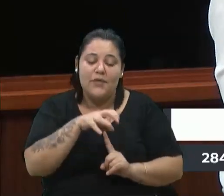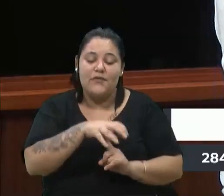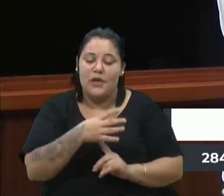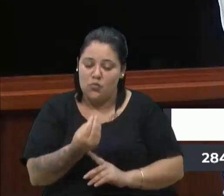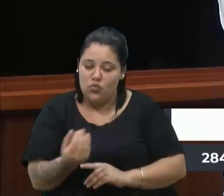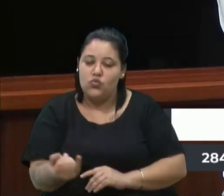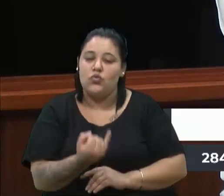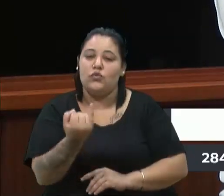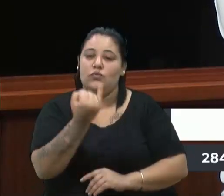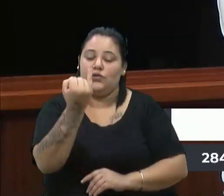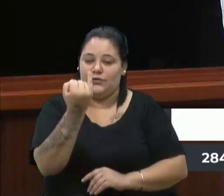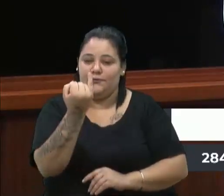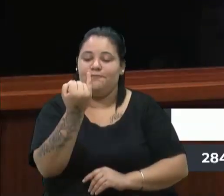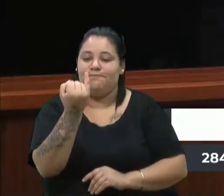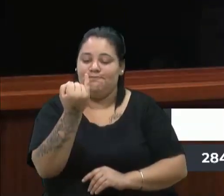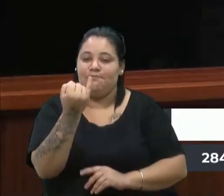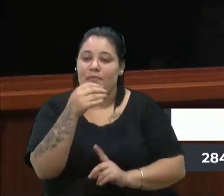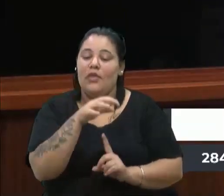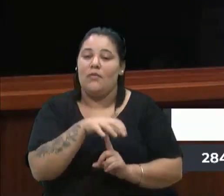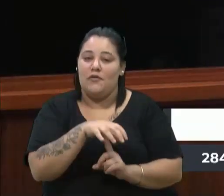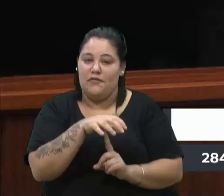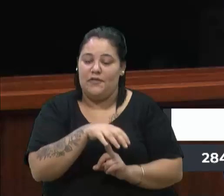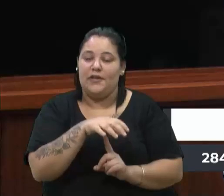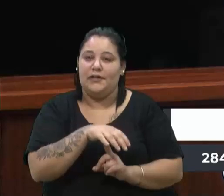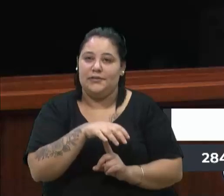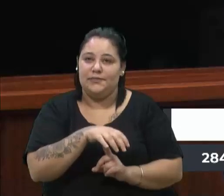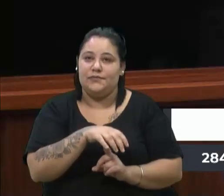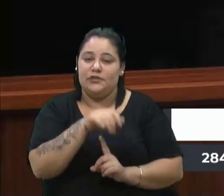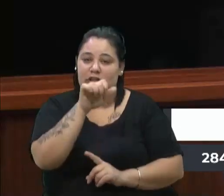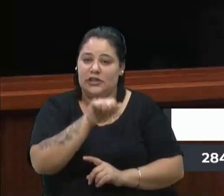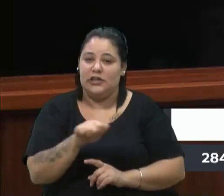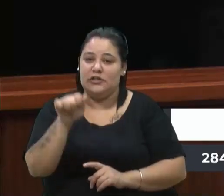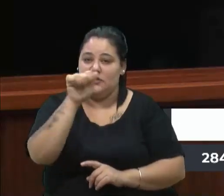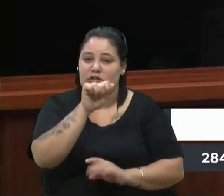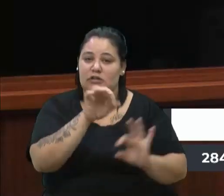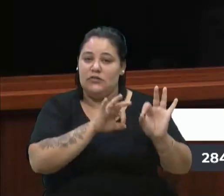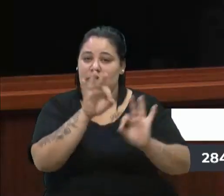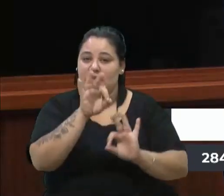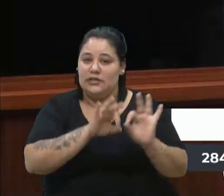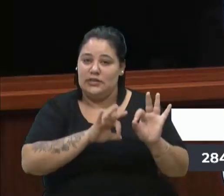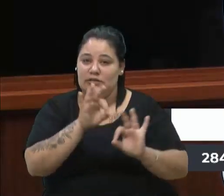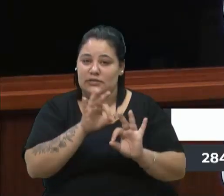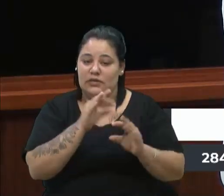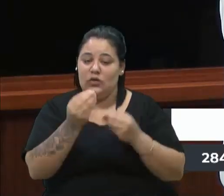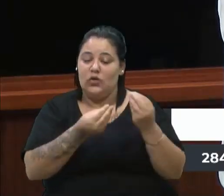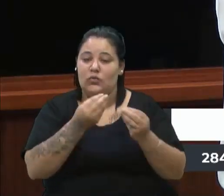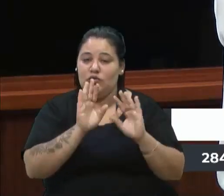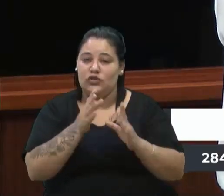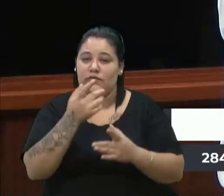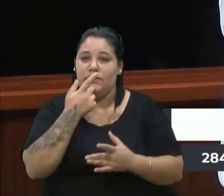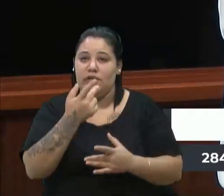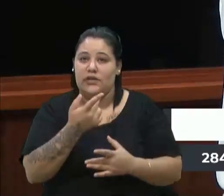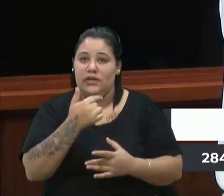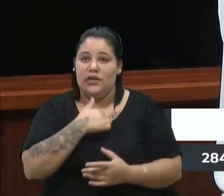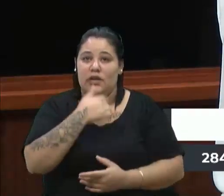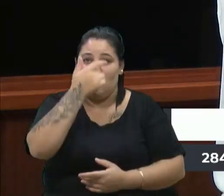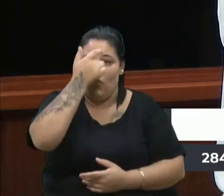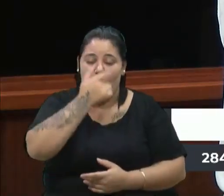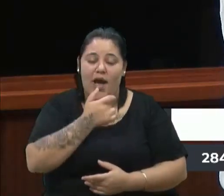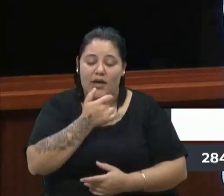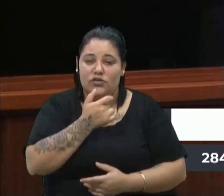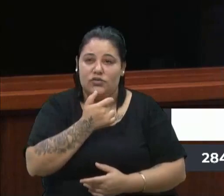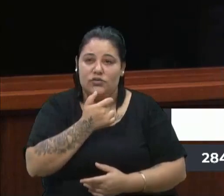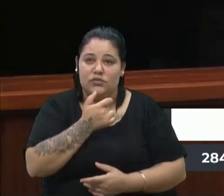importante, é uma feira que a associação organiza. Como eu repeti, né? Eu acho que